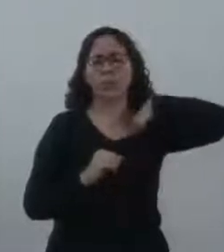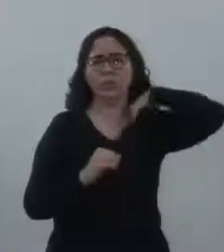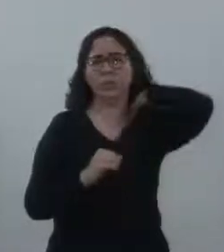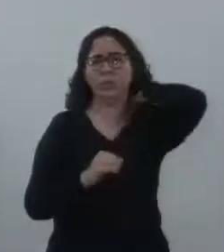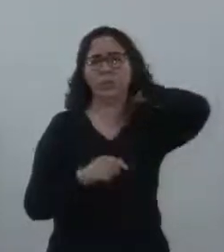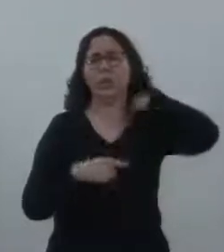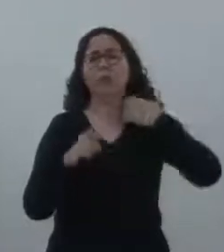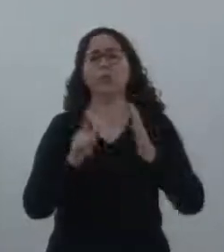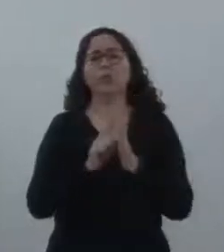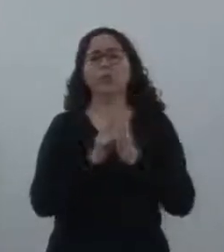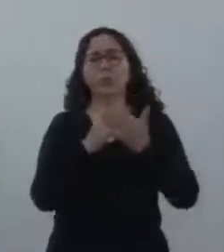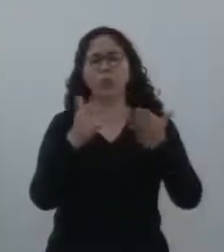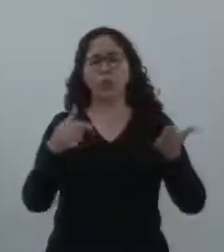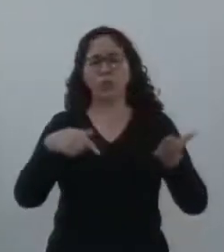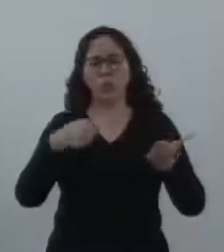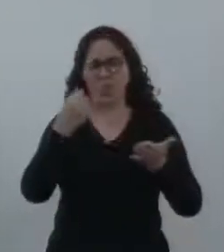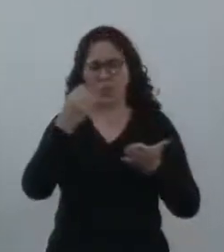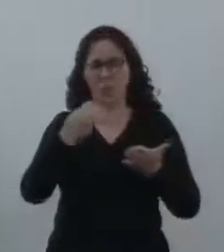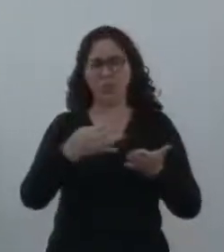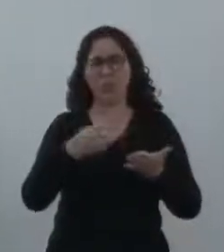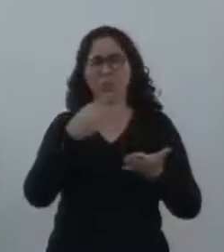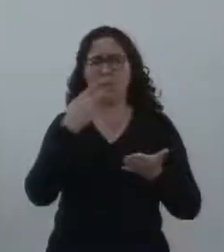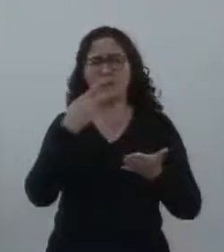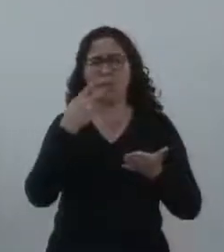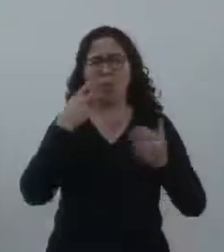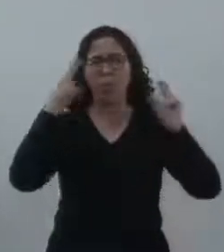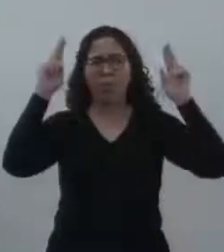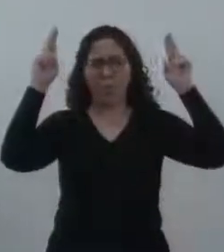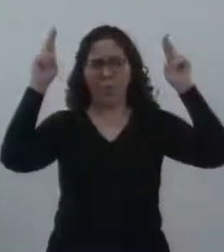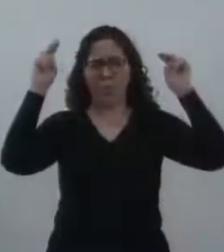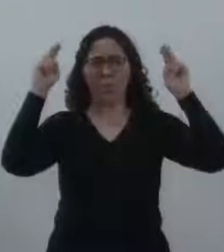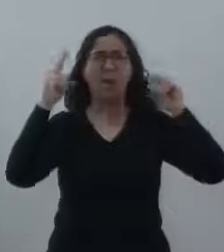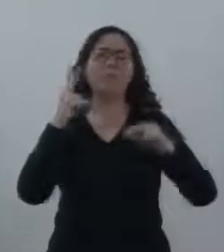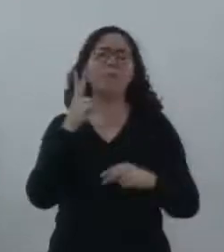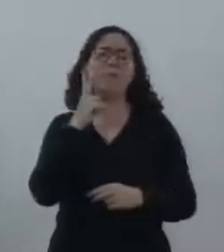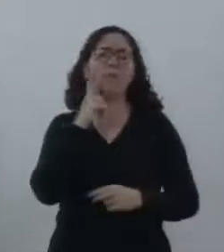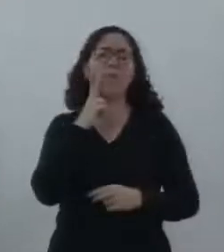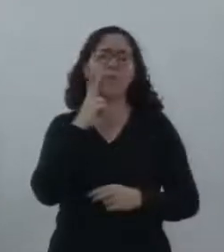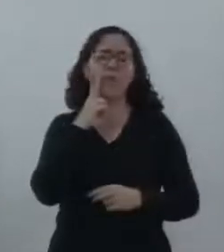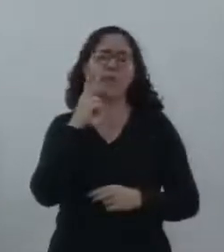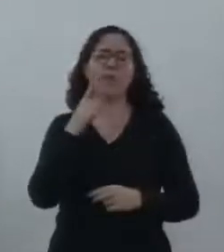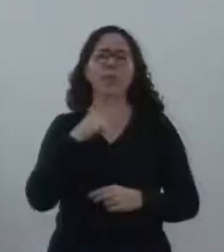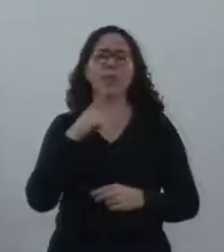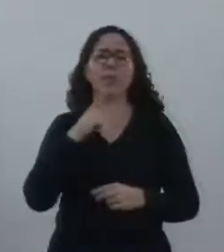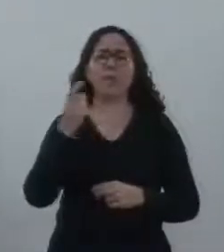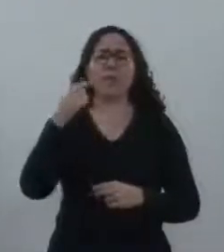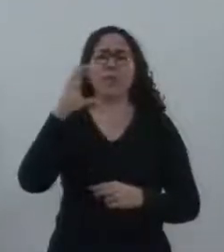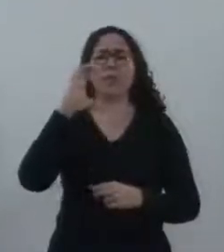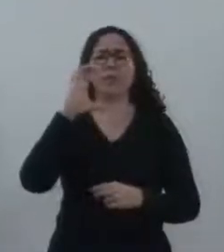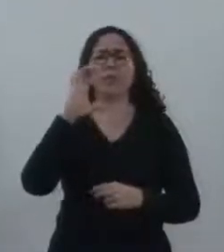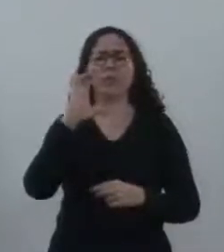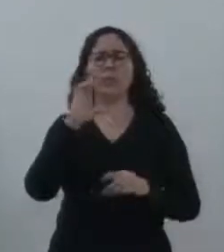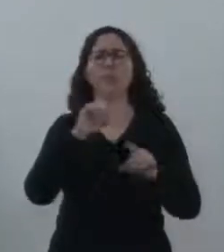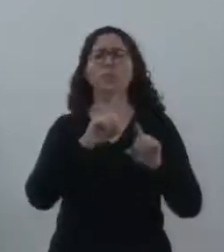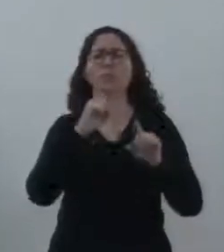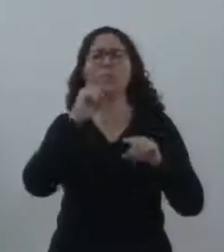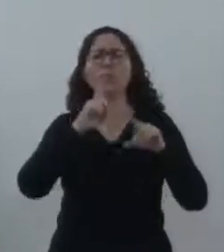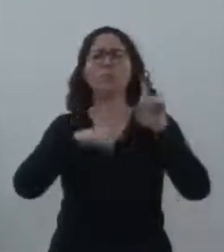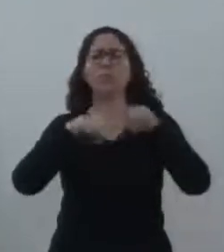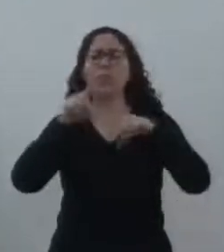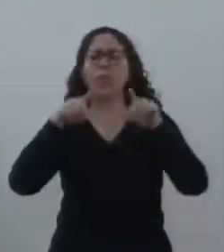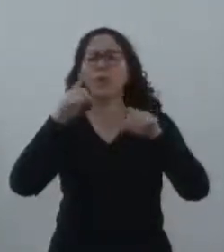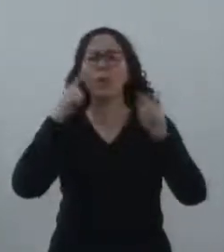jornal Tribuna, esse final de semana, falou bem sobre, abre aspas, Vinhedo fica com o conceito C no índice que avalia